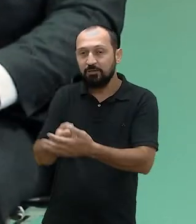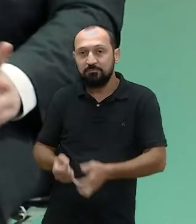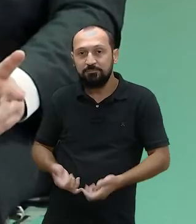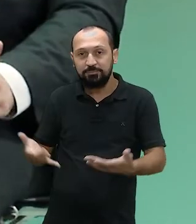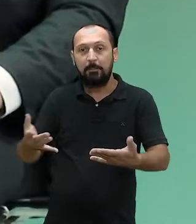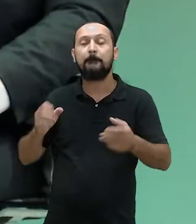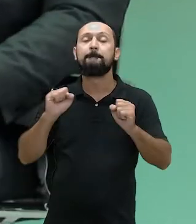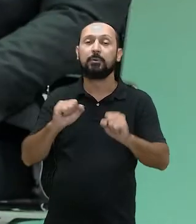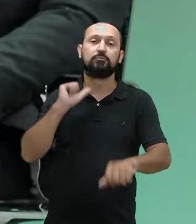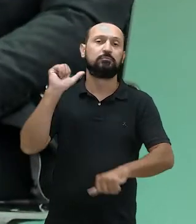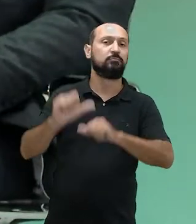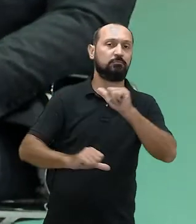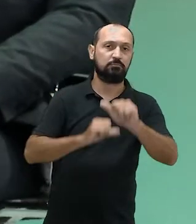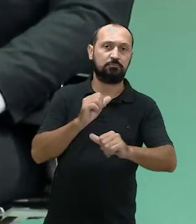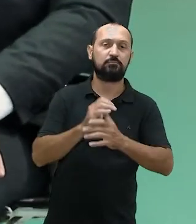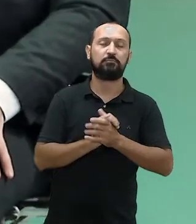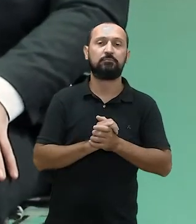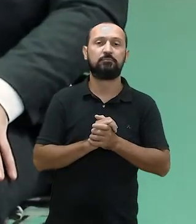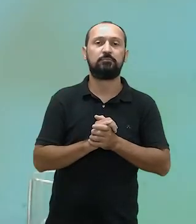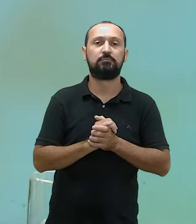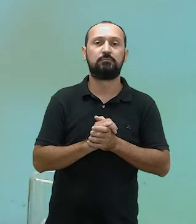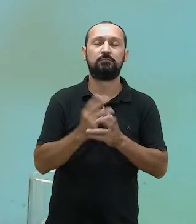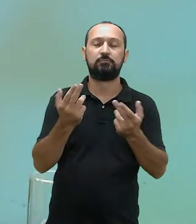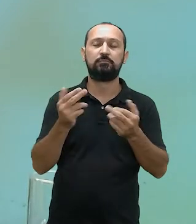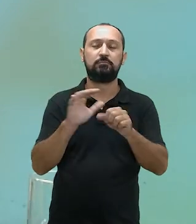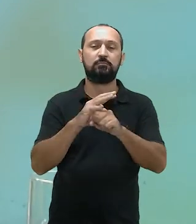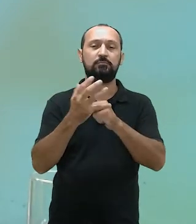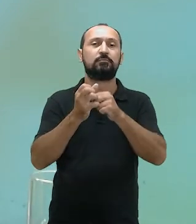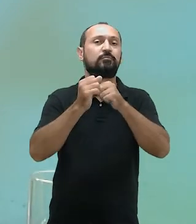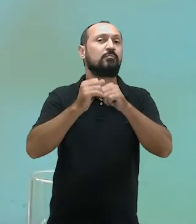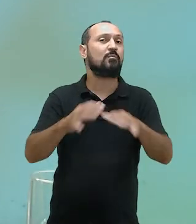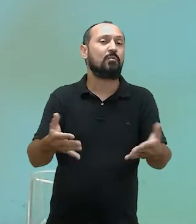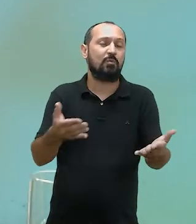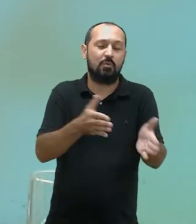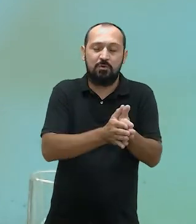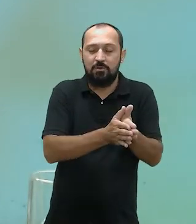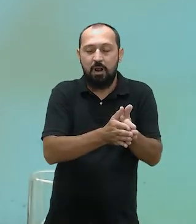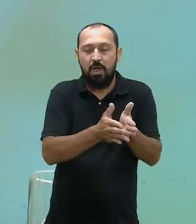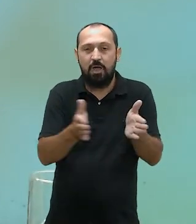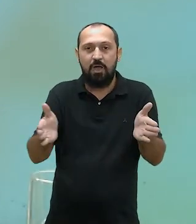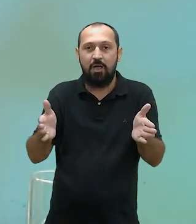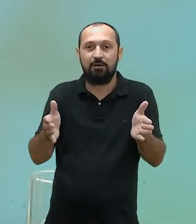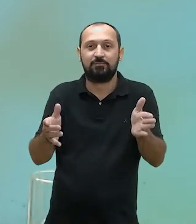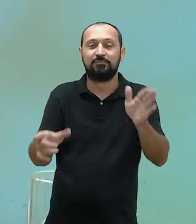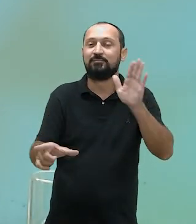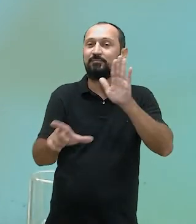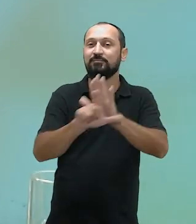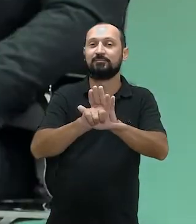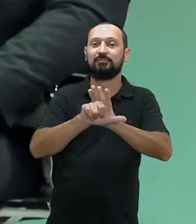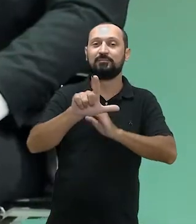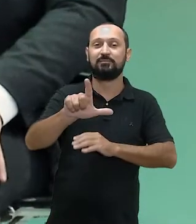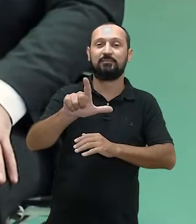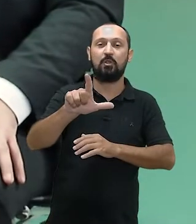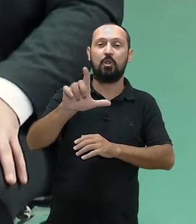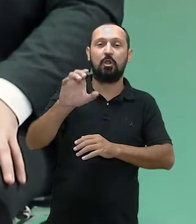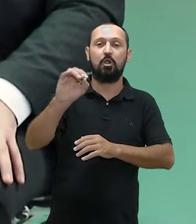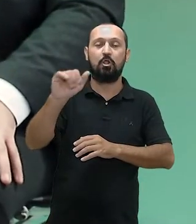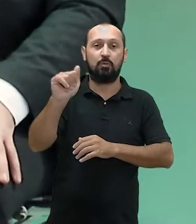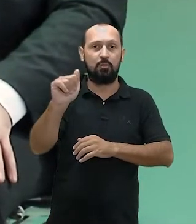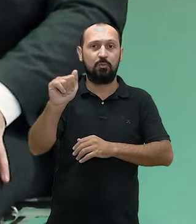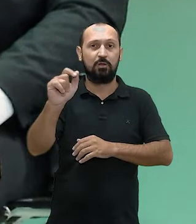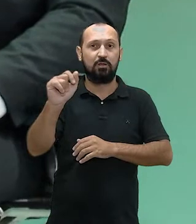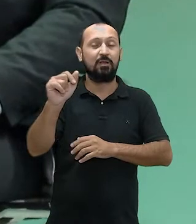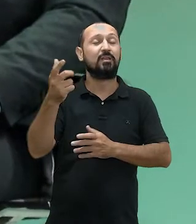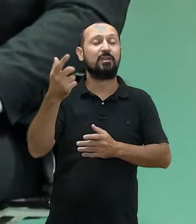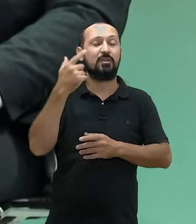ocorrer alterações. Nesse caso, por exemplo... Quando veio o coronavírus. Quando veio o coronavírus... não estava previsto na LOA. Exato. Diminuiu a